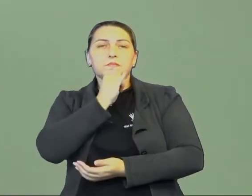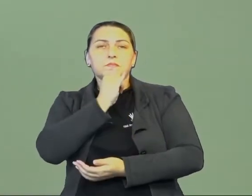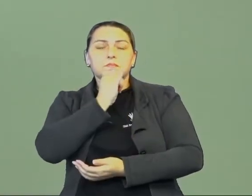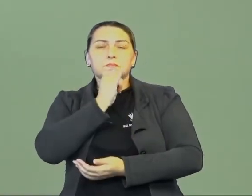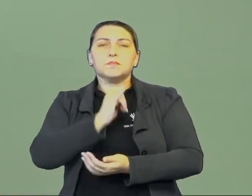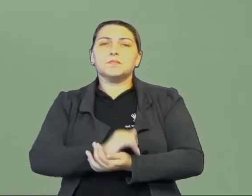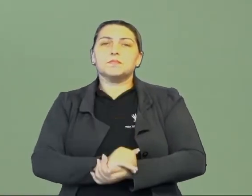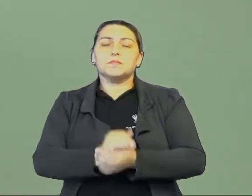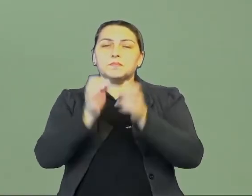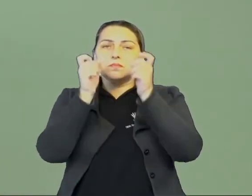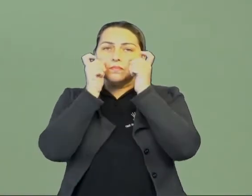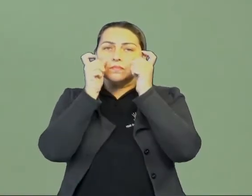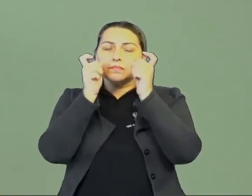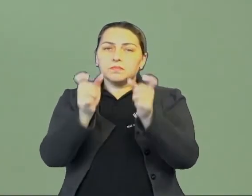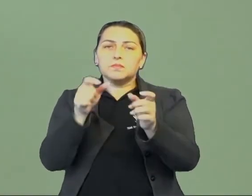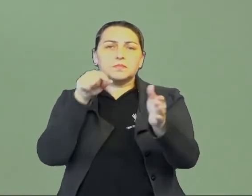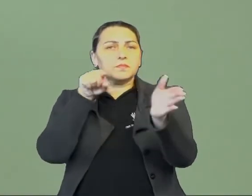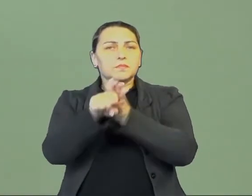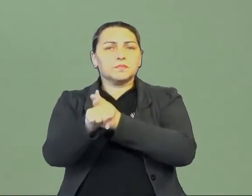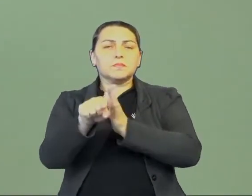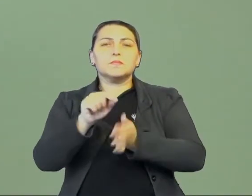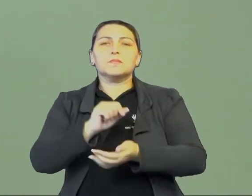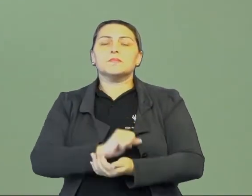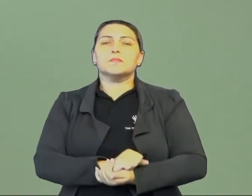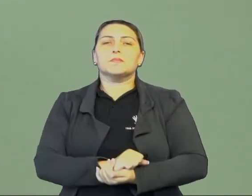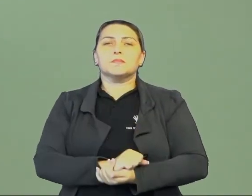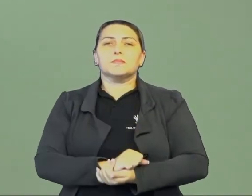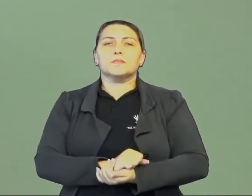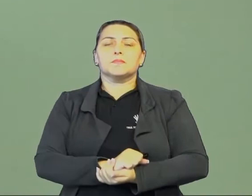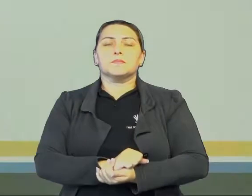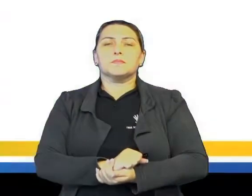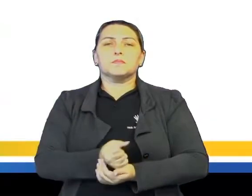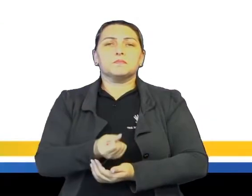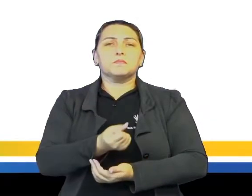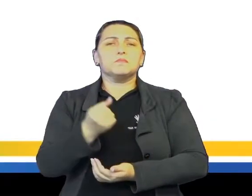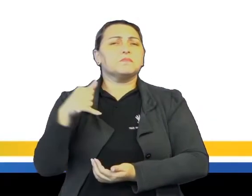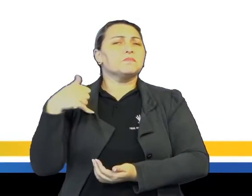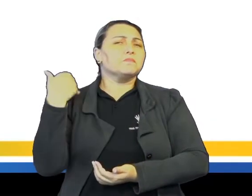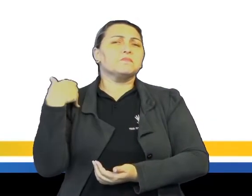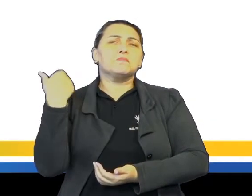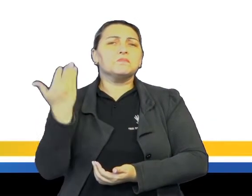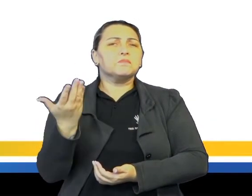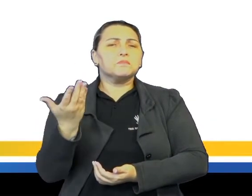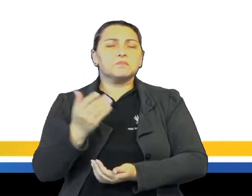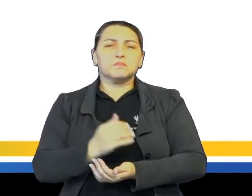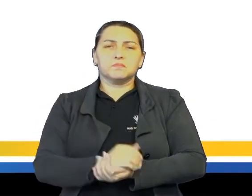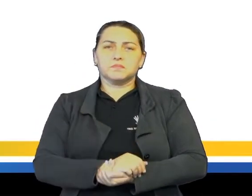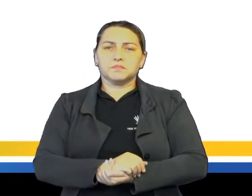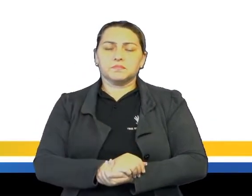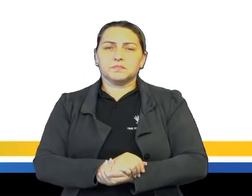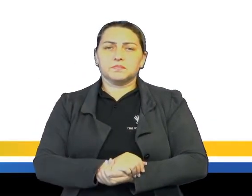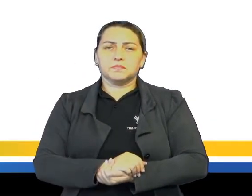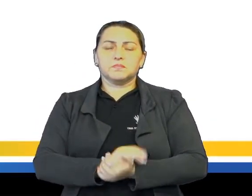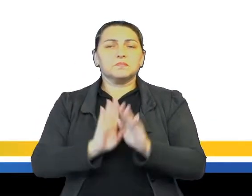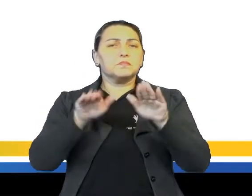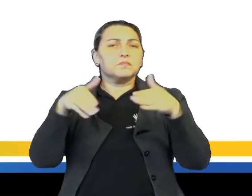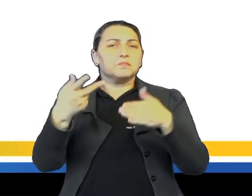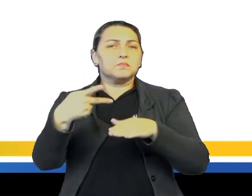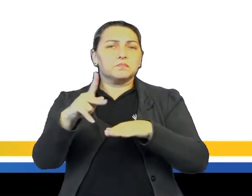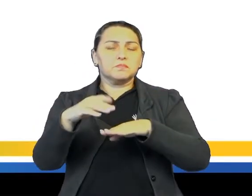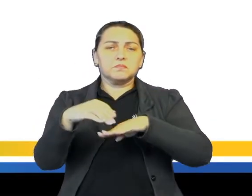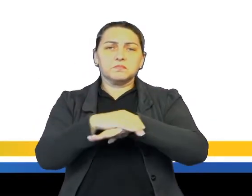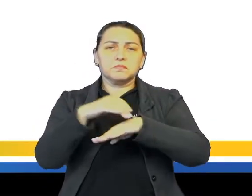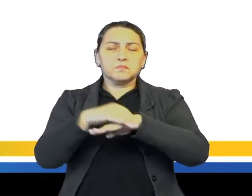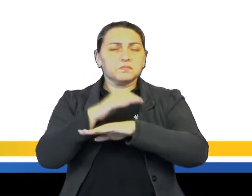exemplo, preste atenção nas seguintes perguntas. Quantos anos você tem? Qual o seu número